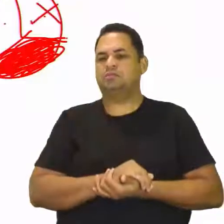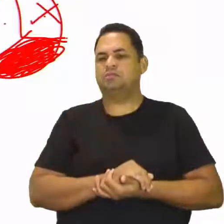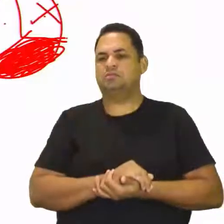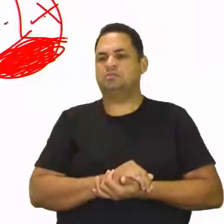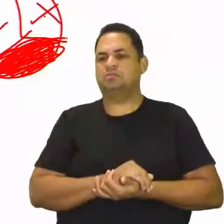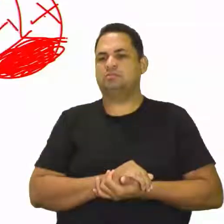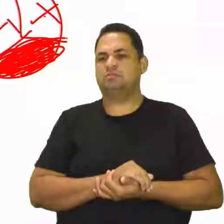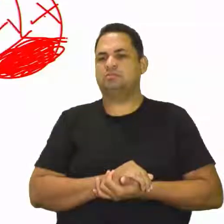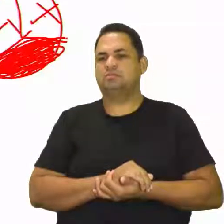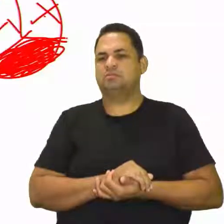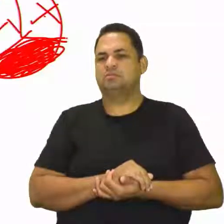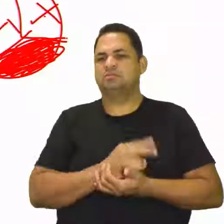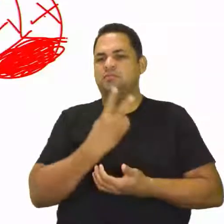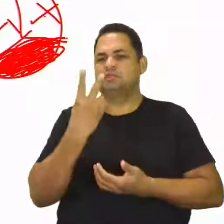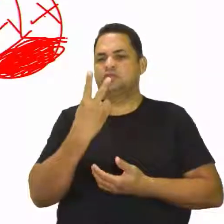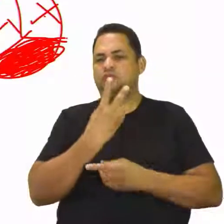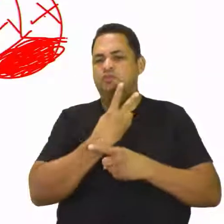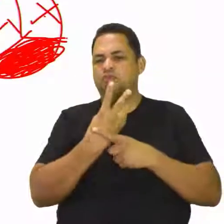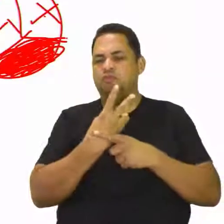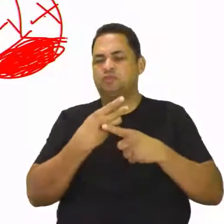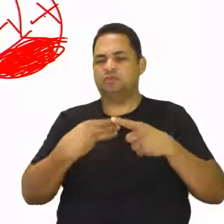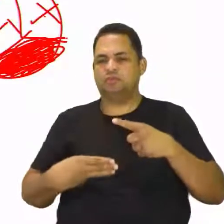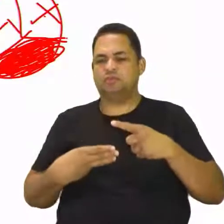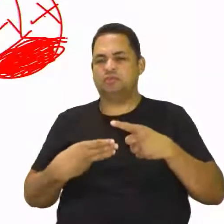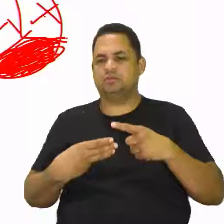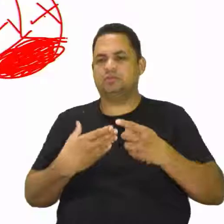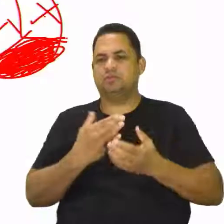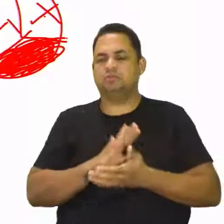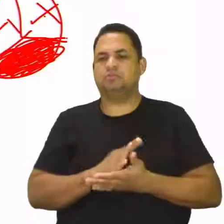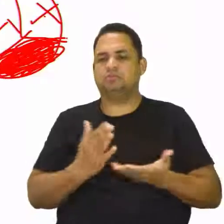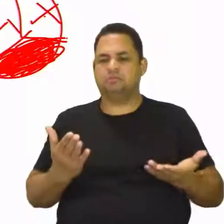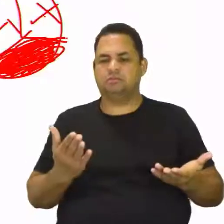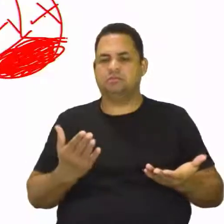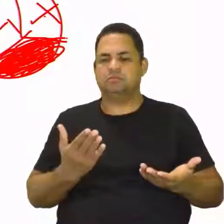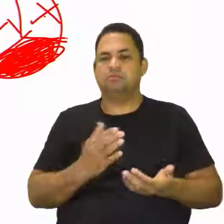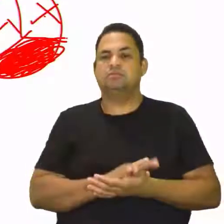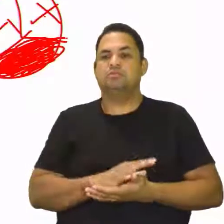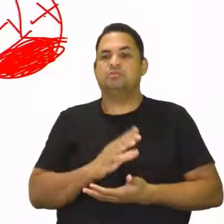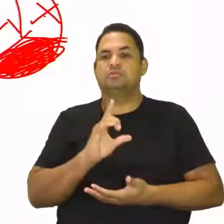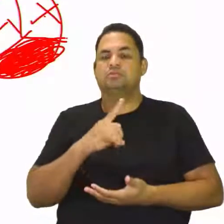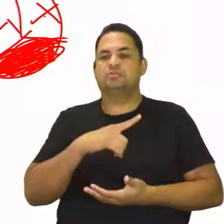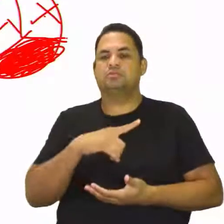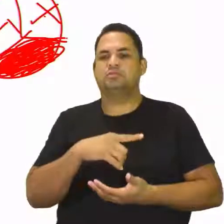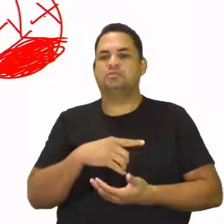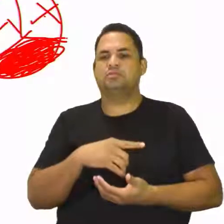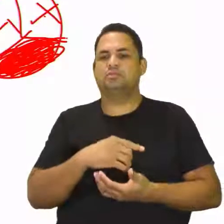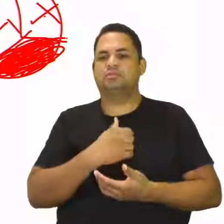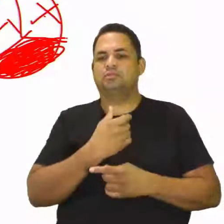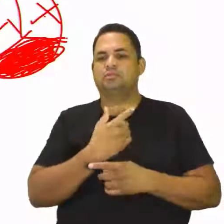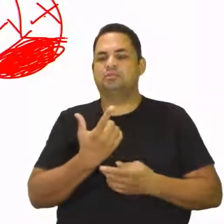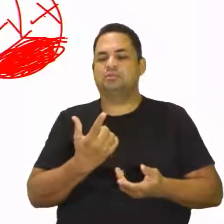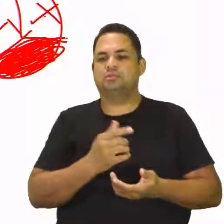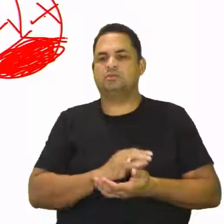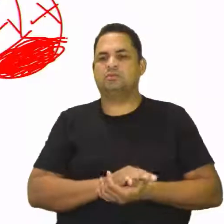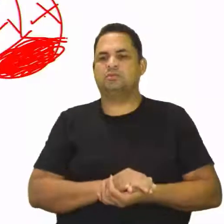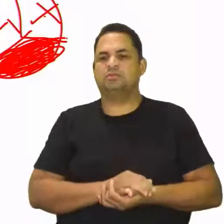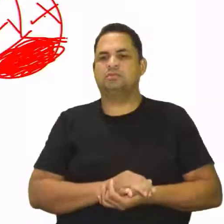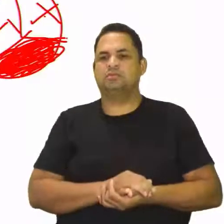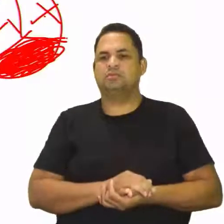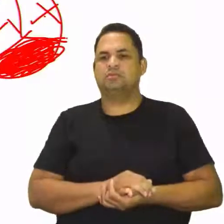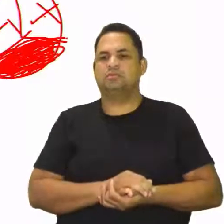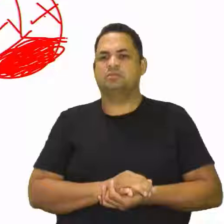ficando 2/3. Sobrando 2/3 dessa população. Foram mortas no campo de concentração. Aqui há